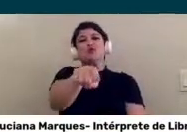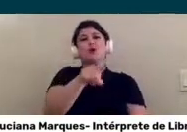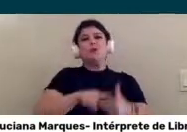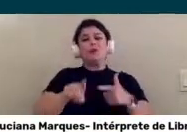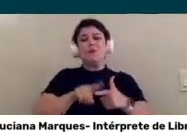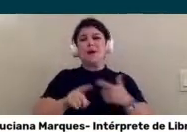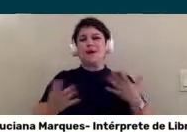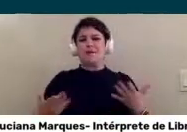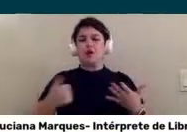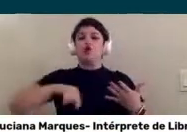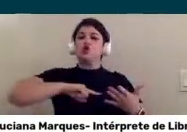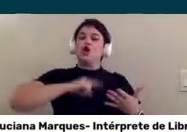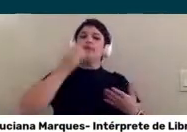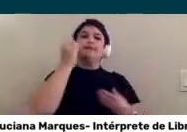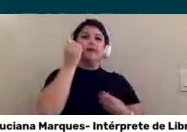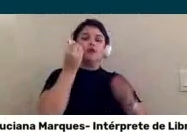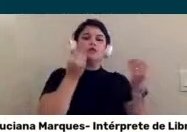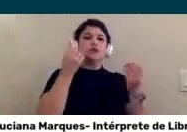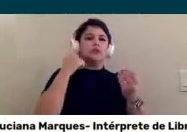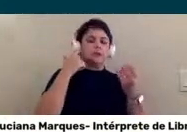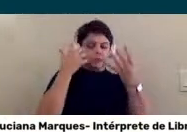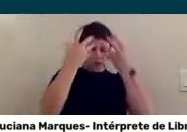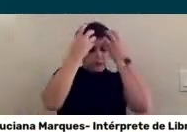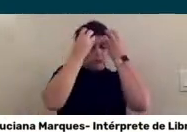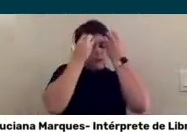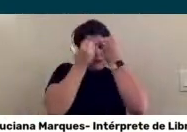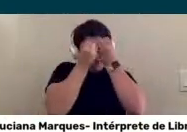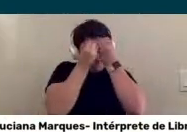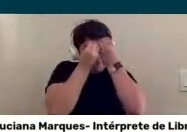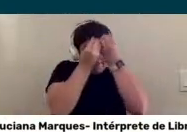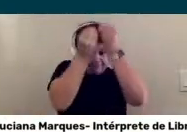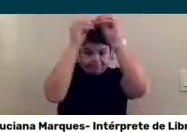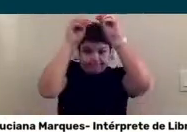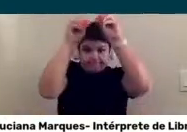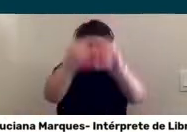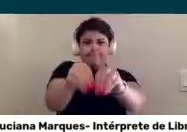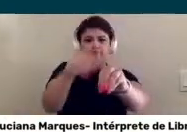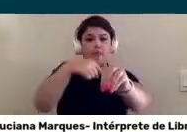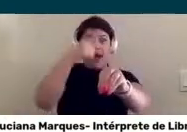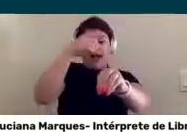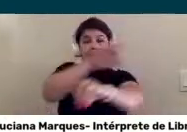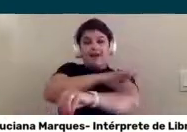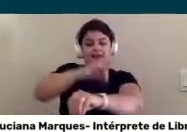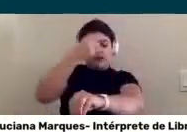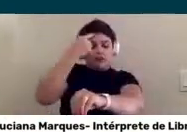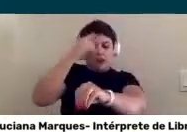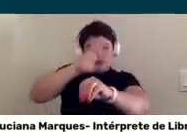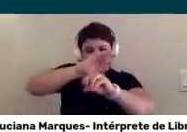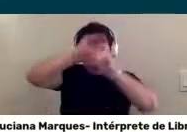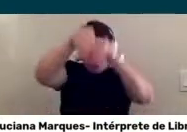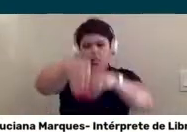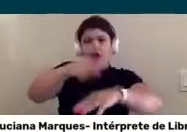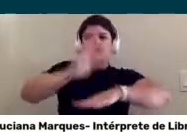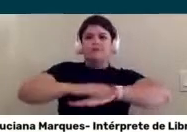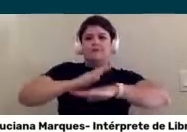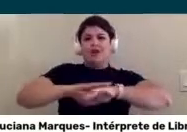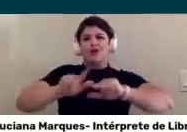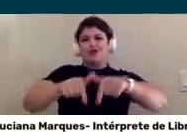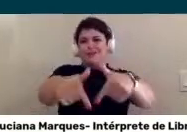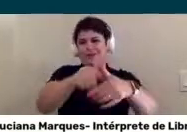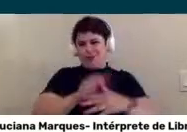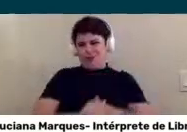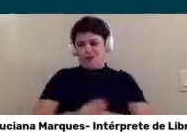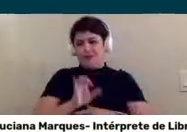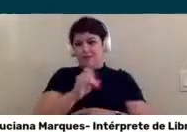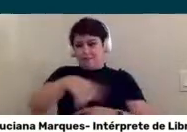E a gente tentou tirar isso da cabeça dos nossos arquitetos e colocar isso como um autosserviço, né? Então, se você, líder